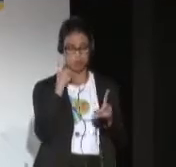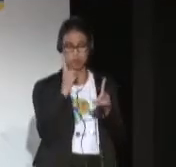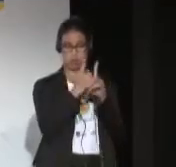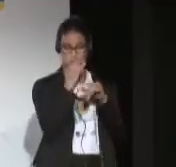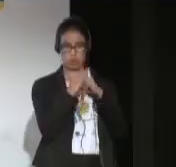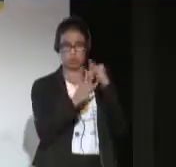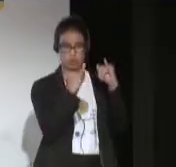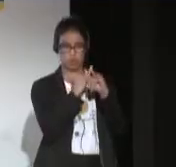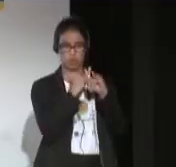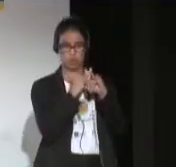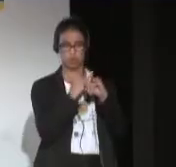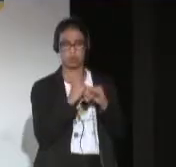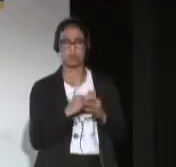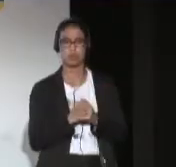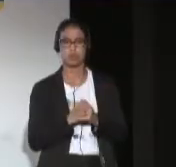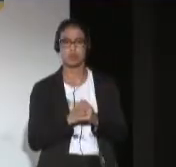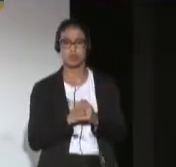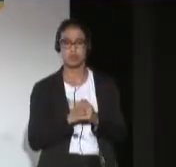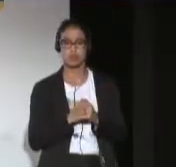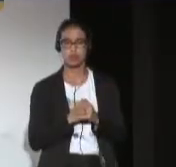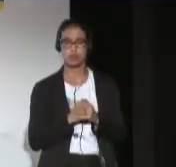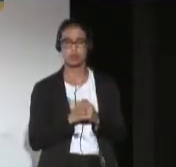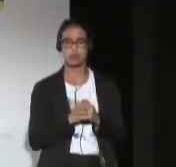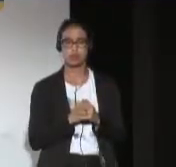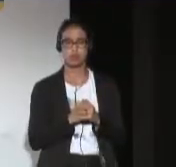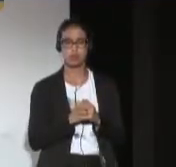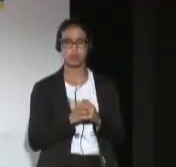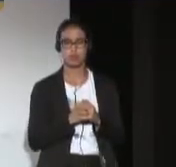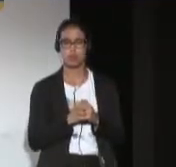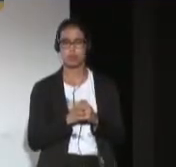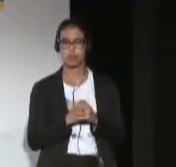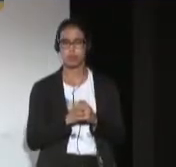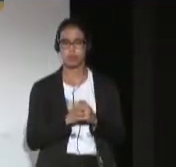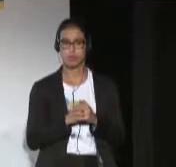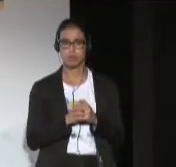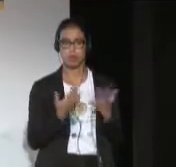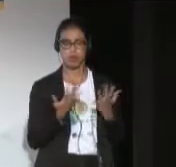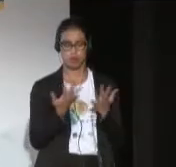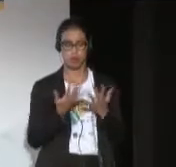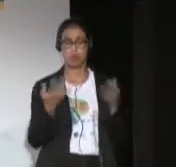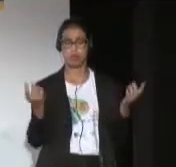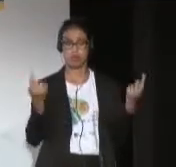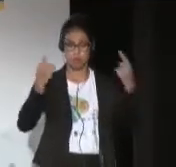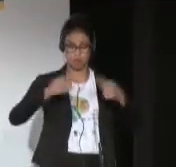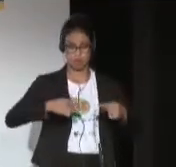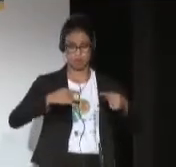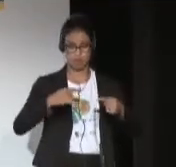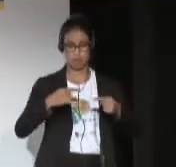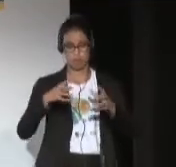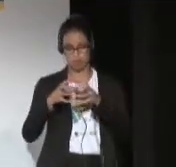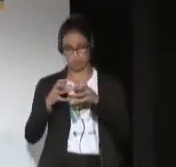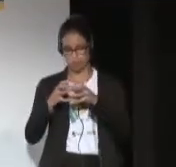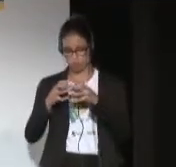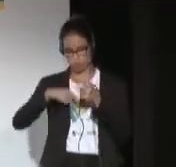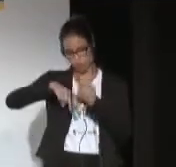documento vivo. Com relação aos desafios, né, da